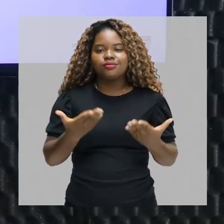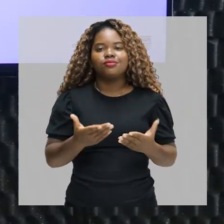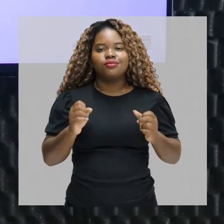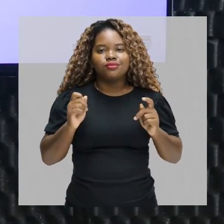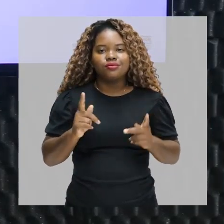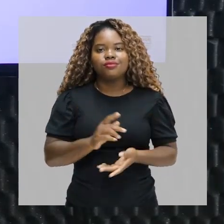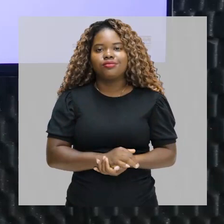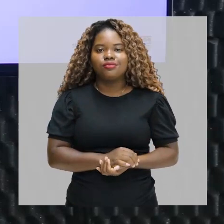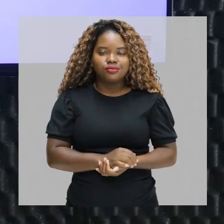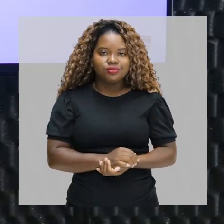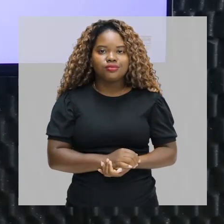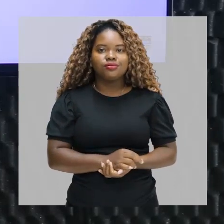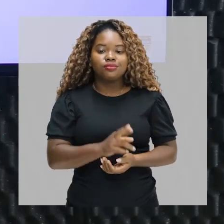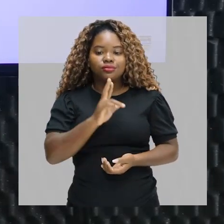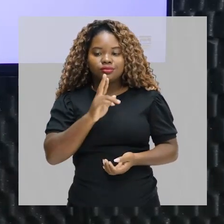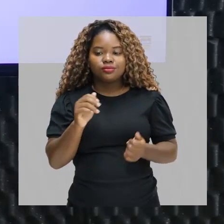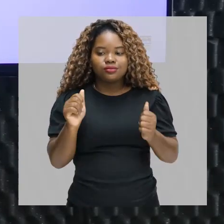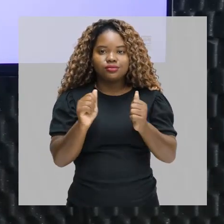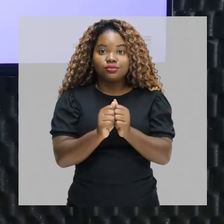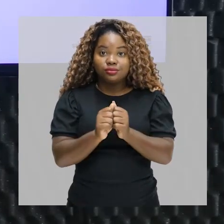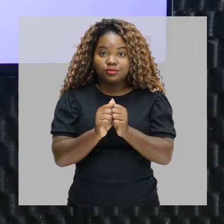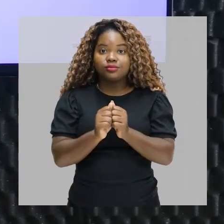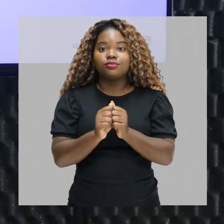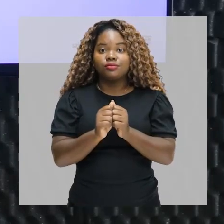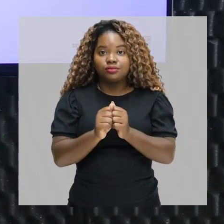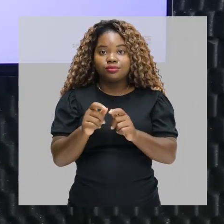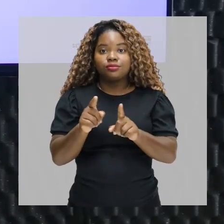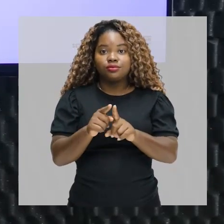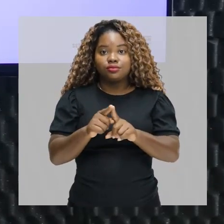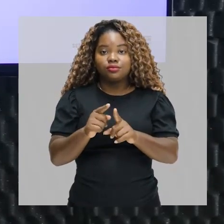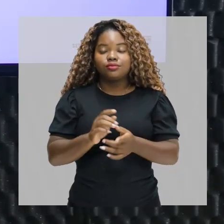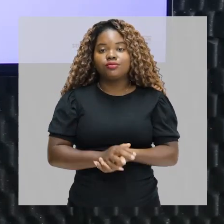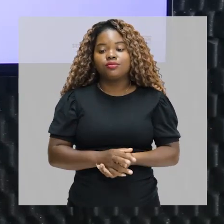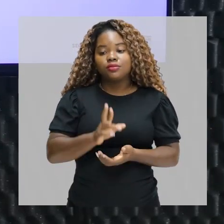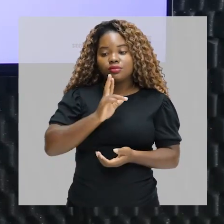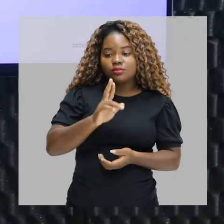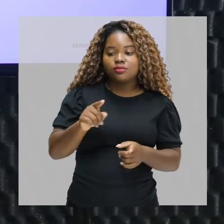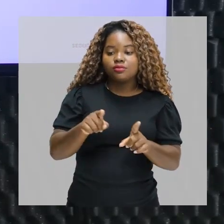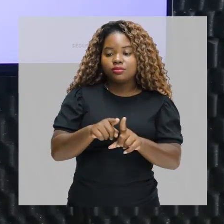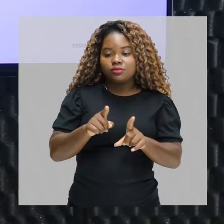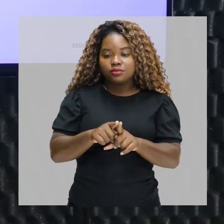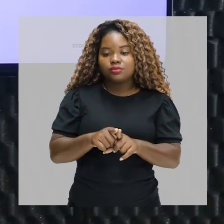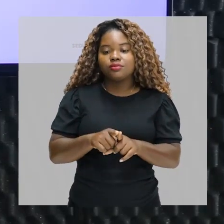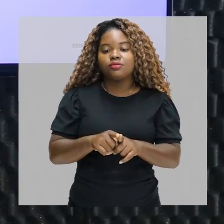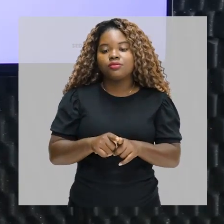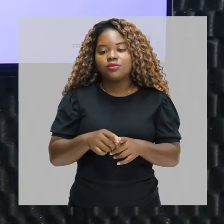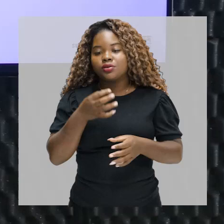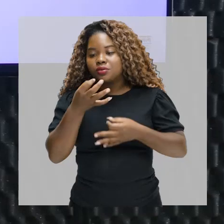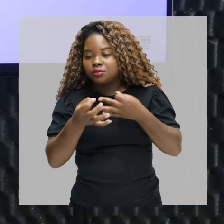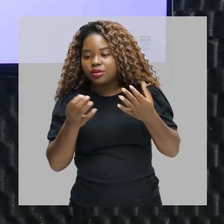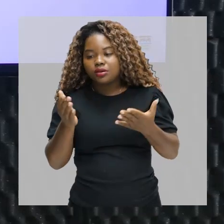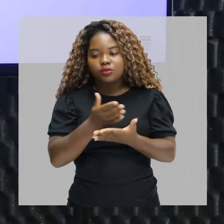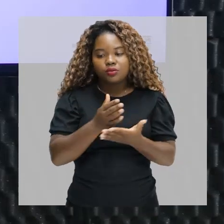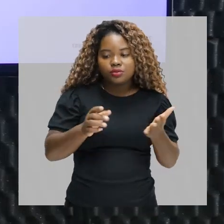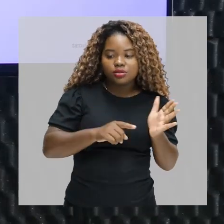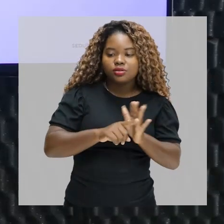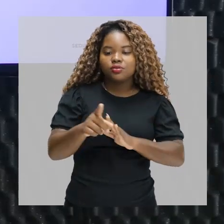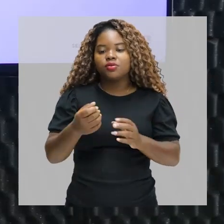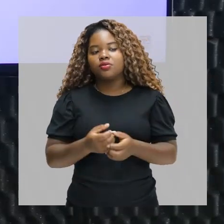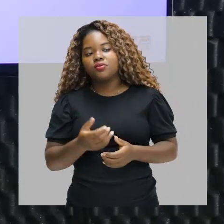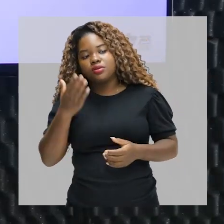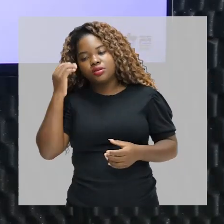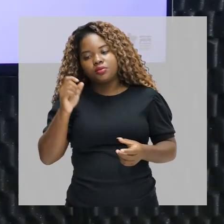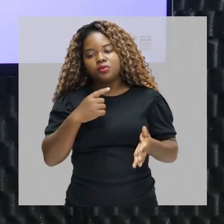ok? Respondam juntamente comigo essas questões, né? E nós vamos, além de responder, comentar, que talvez seja o mais importante, saber o